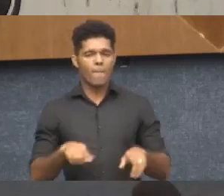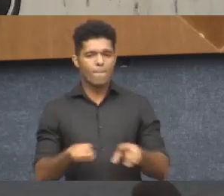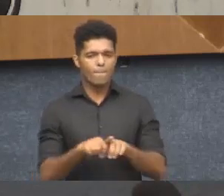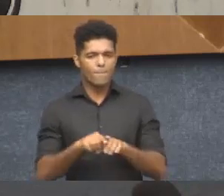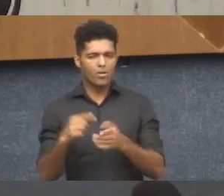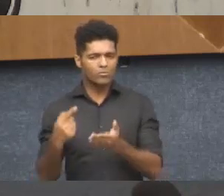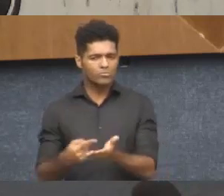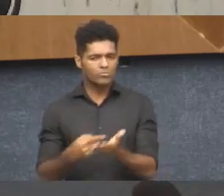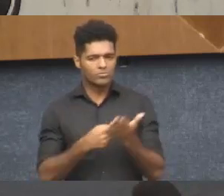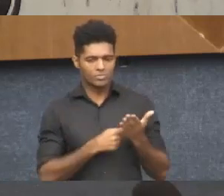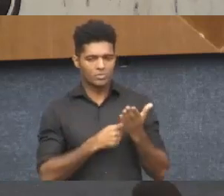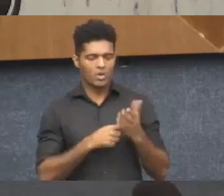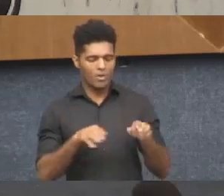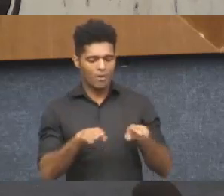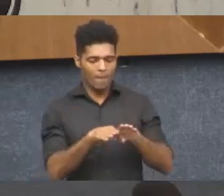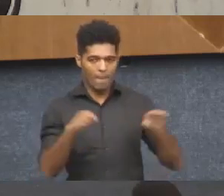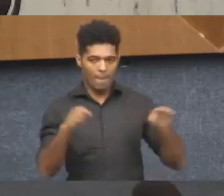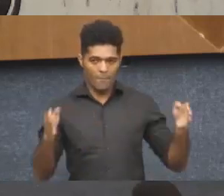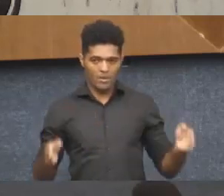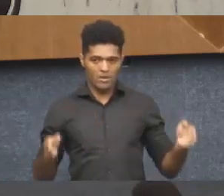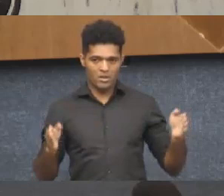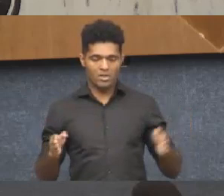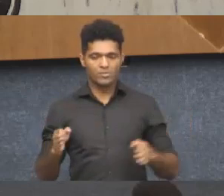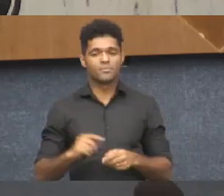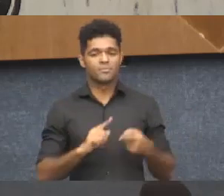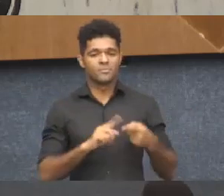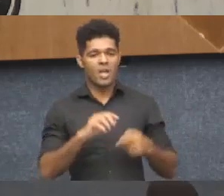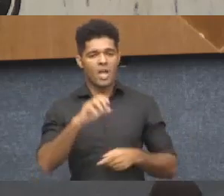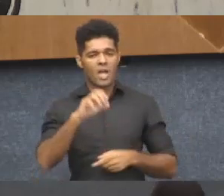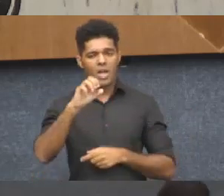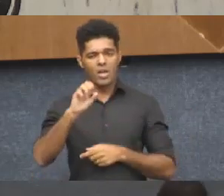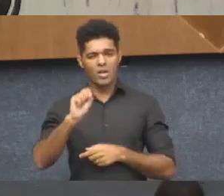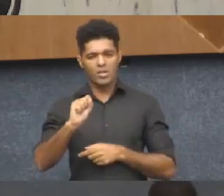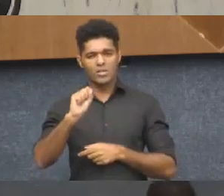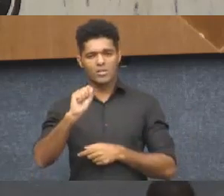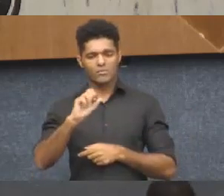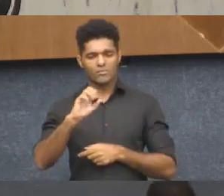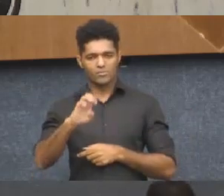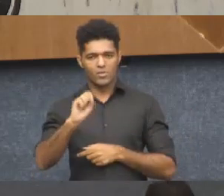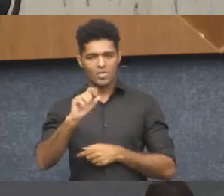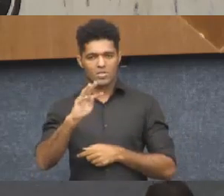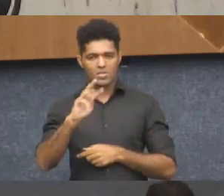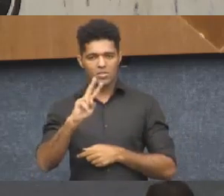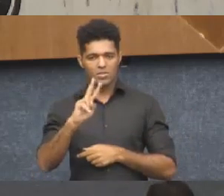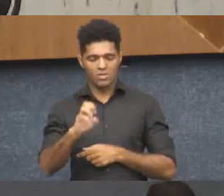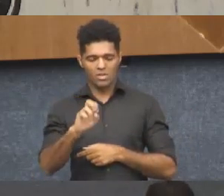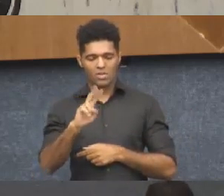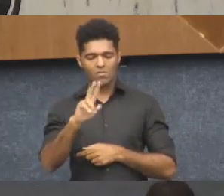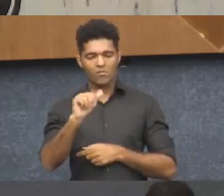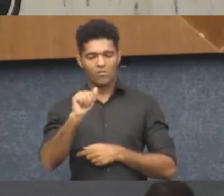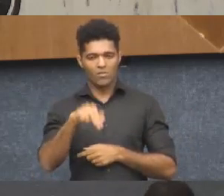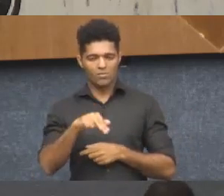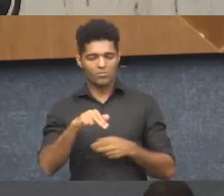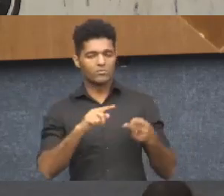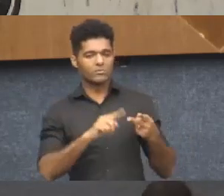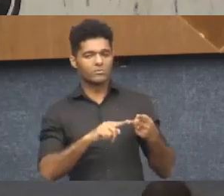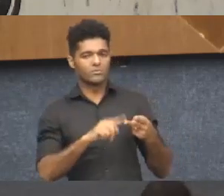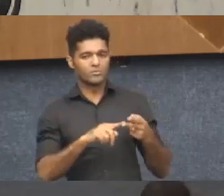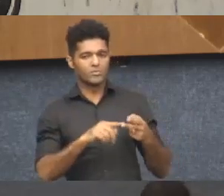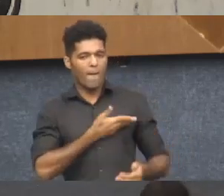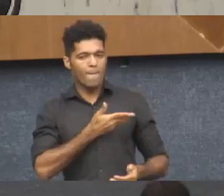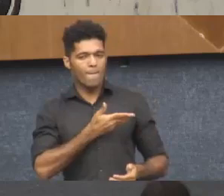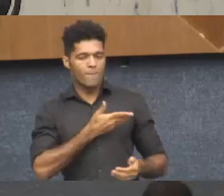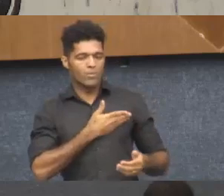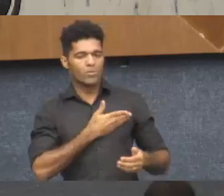Convidamos também para compor a mesa Estevam Stavrakas Gaipo, amigo, compadre, apresentador de TV e